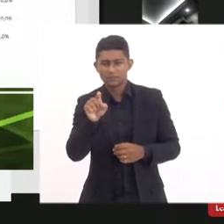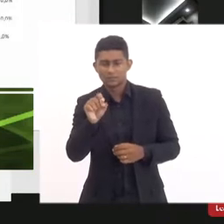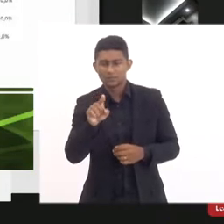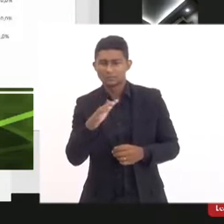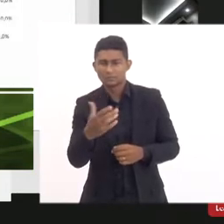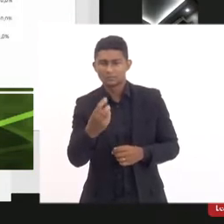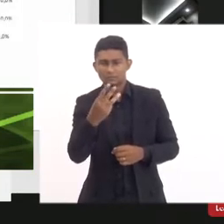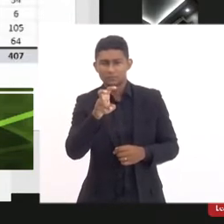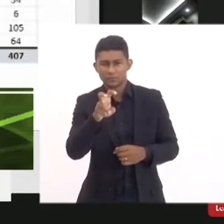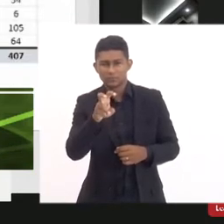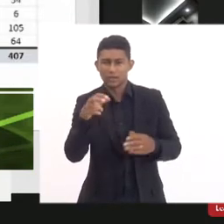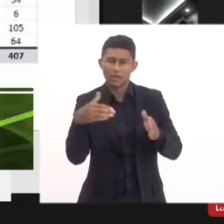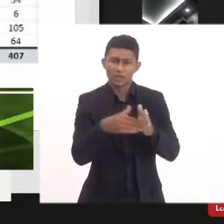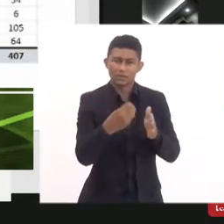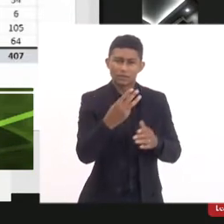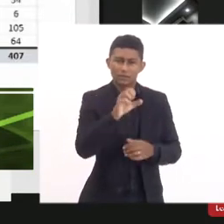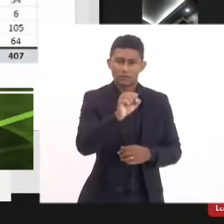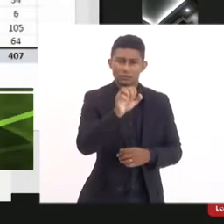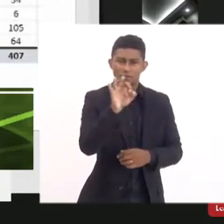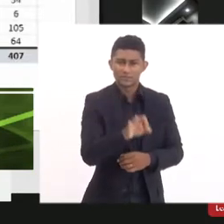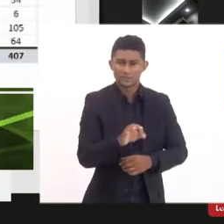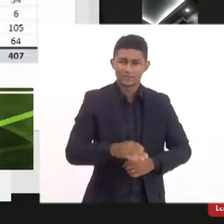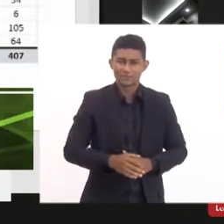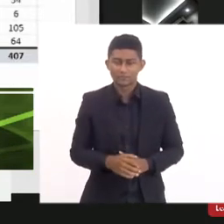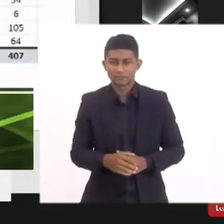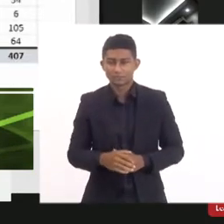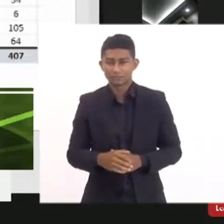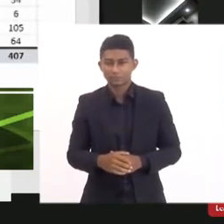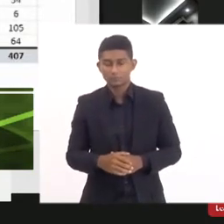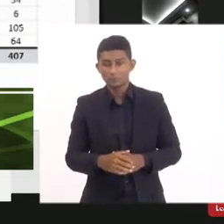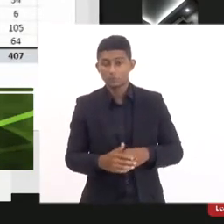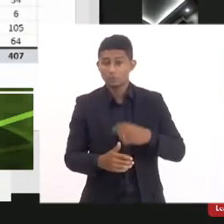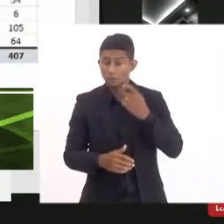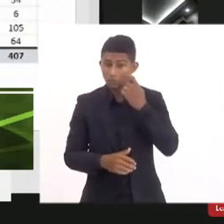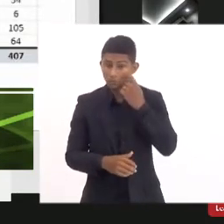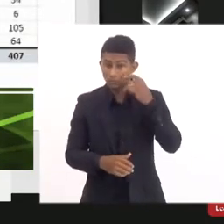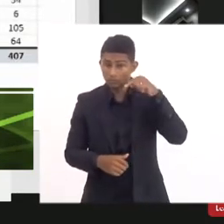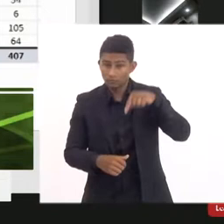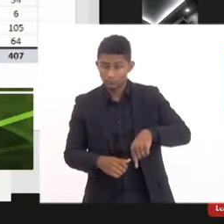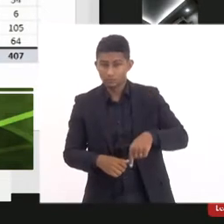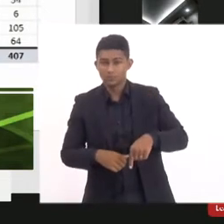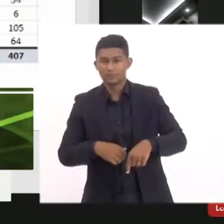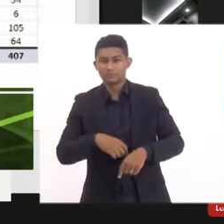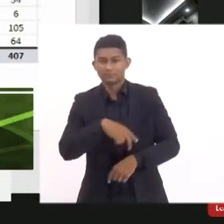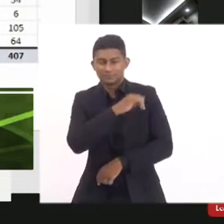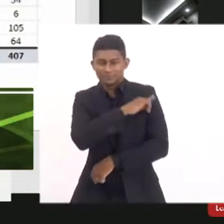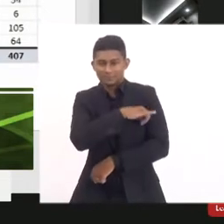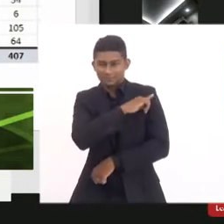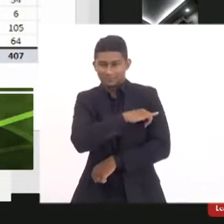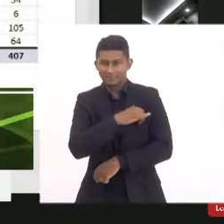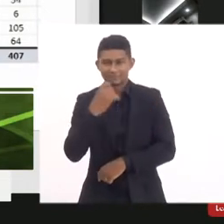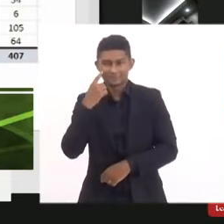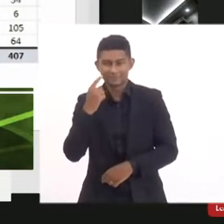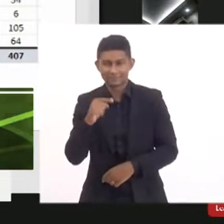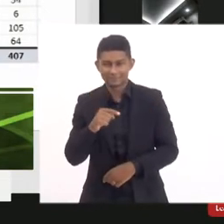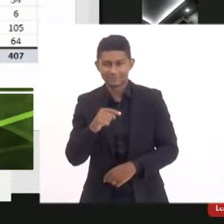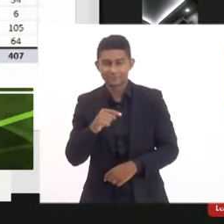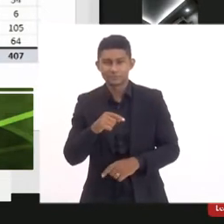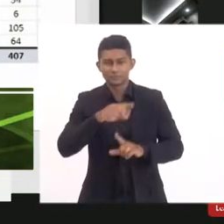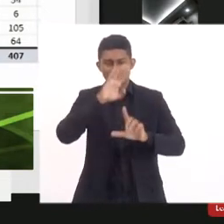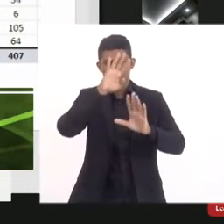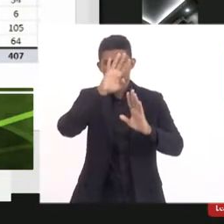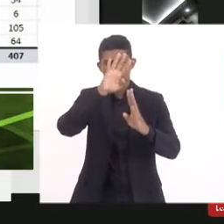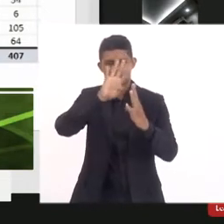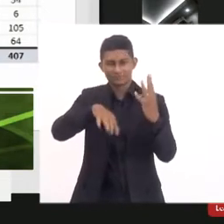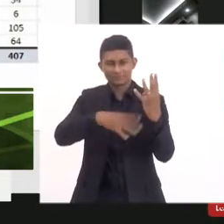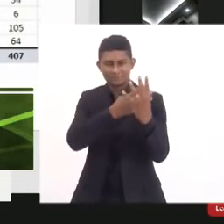a 38%. Aqui a gente vê os leitos, que o Estado ele disparou o seu plano de contingência, ele